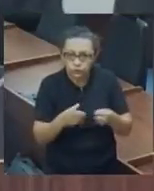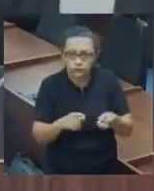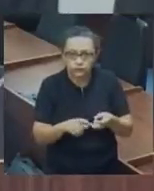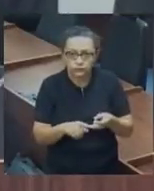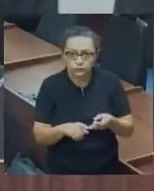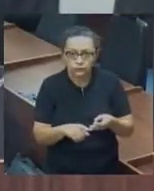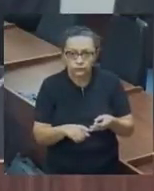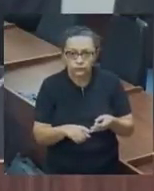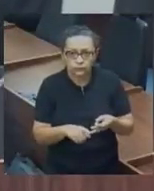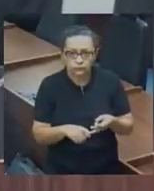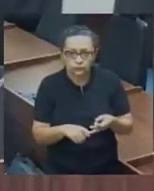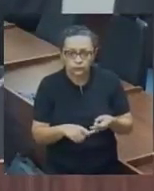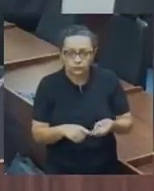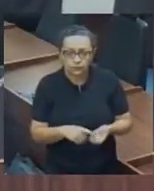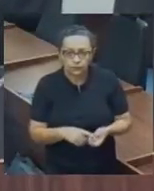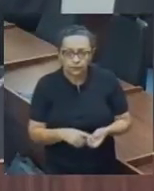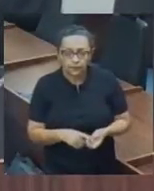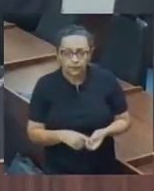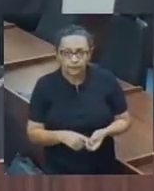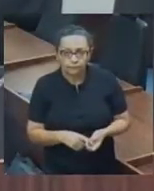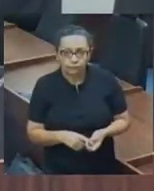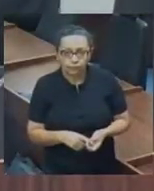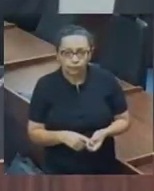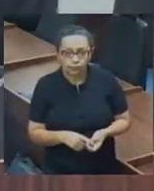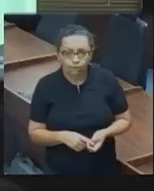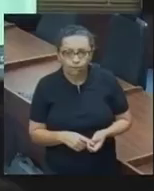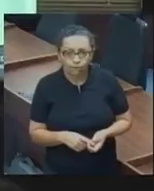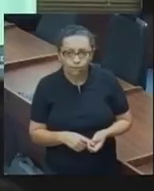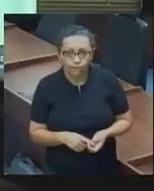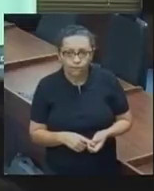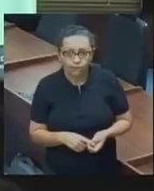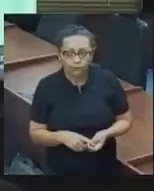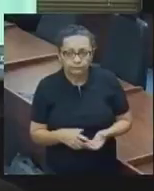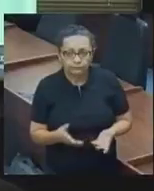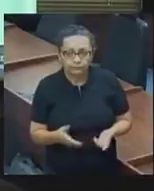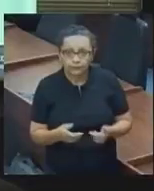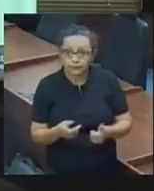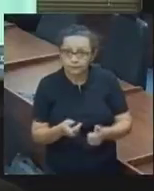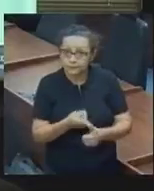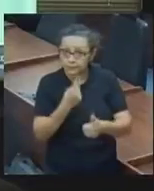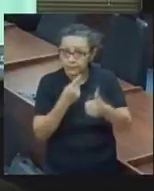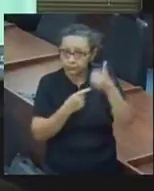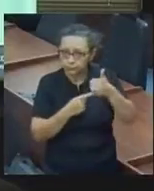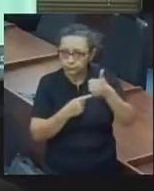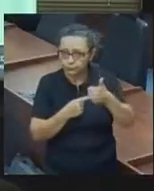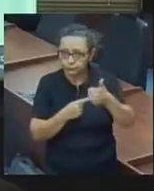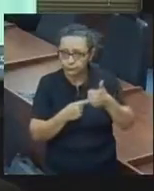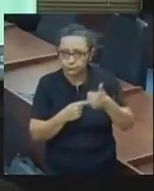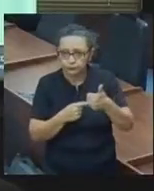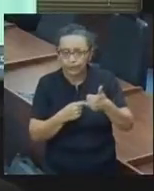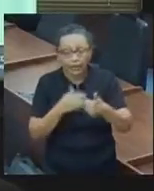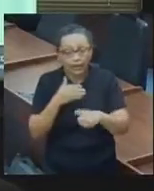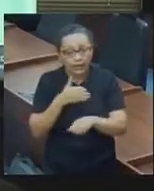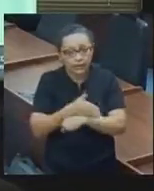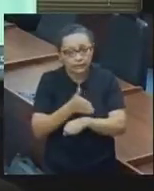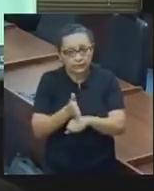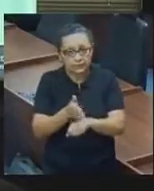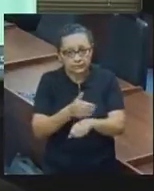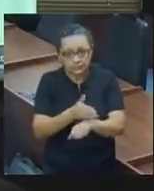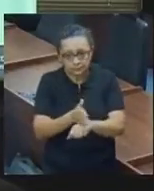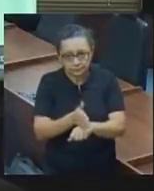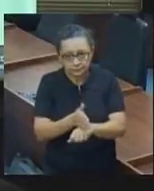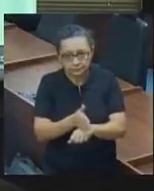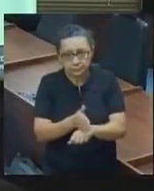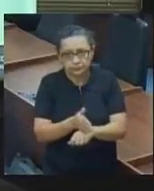infelizmente não saiu tudo na época o primeiro acessibilidade então